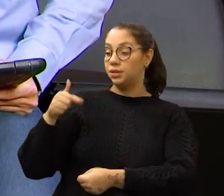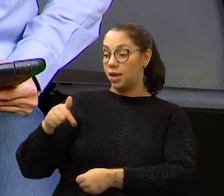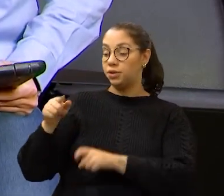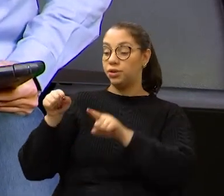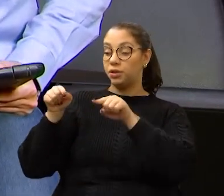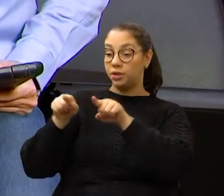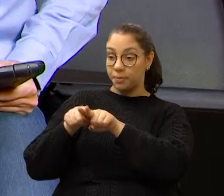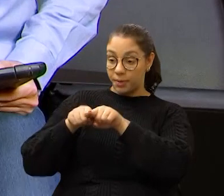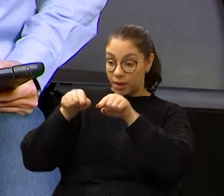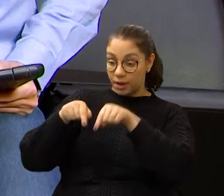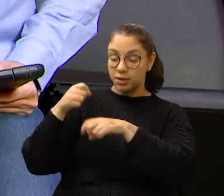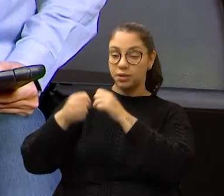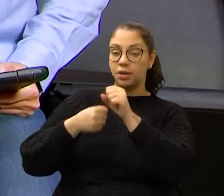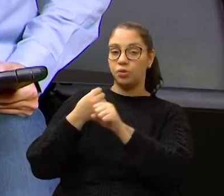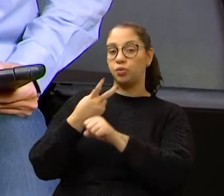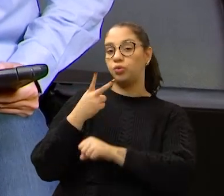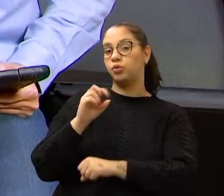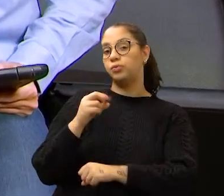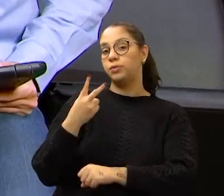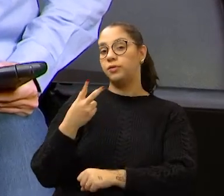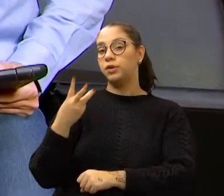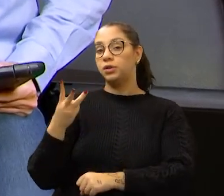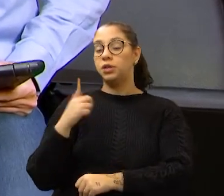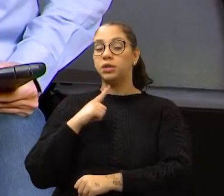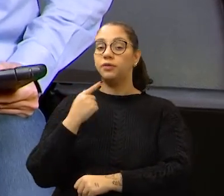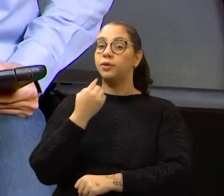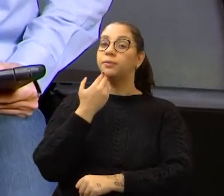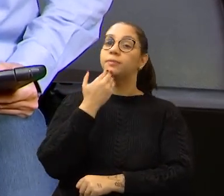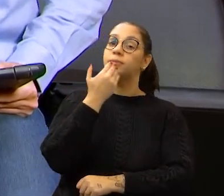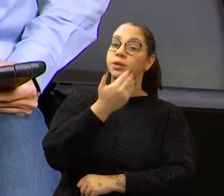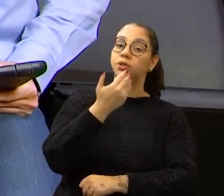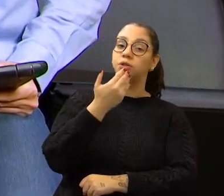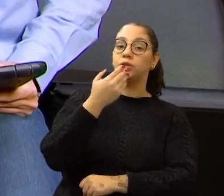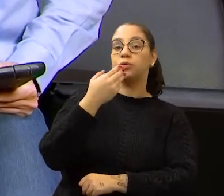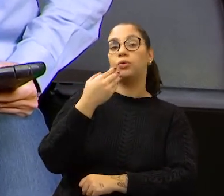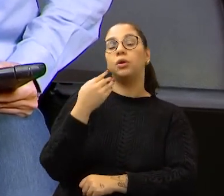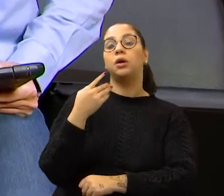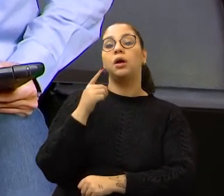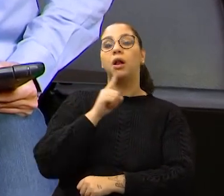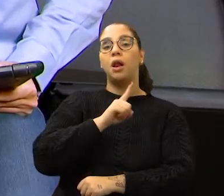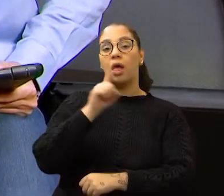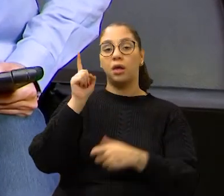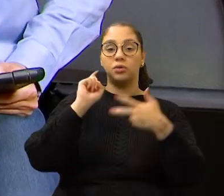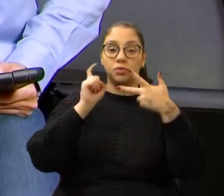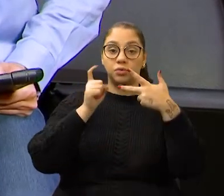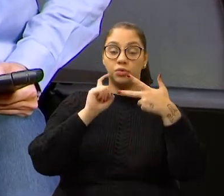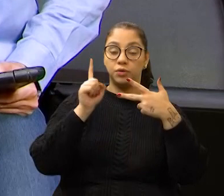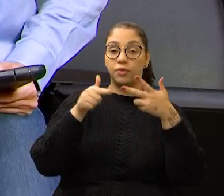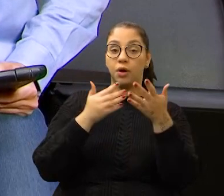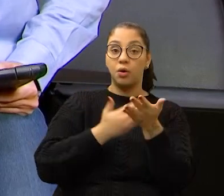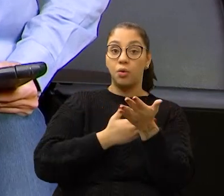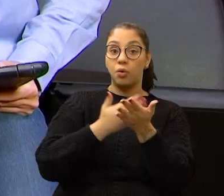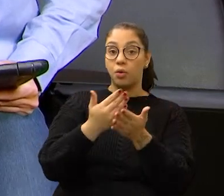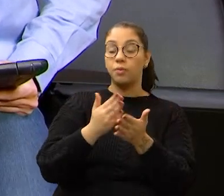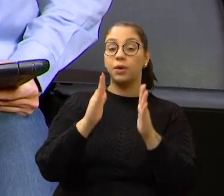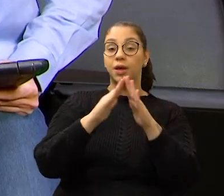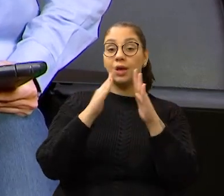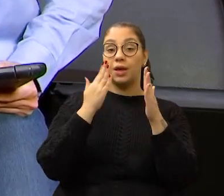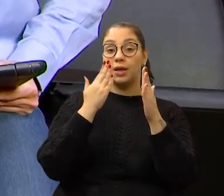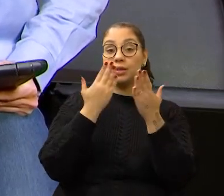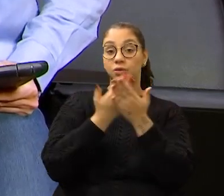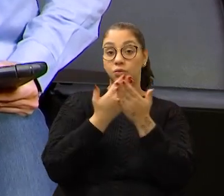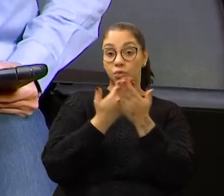ano, agora em 2023, o senhor fez uma nova indicação ao Executivo para que se tenha no município a implantação do